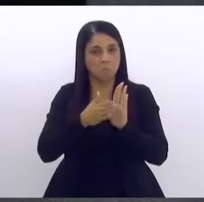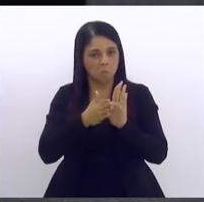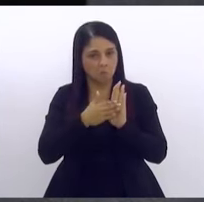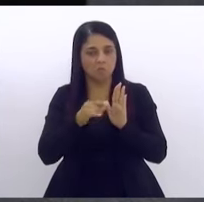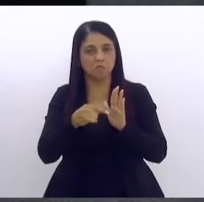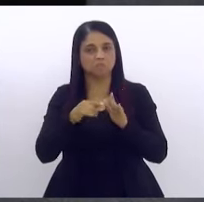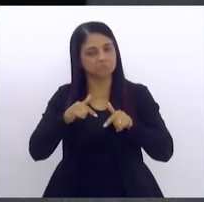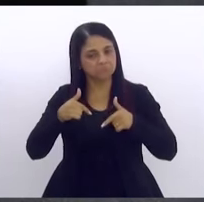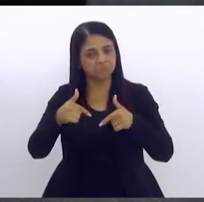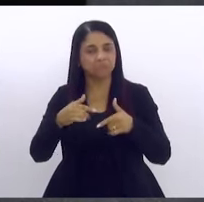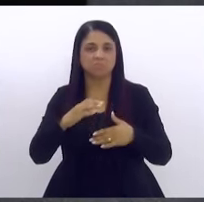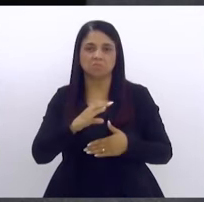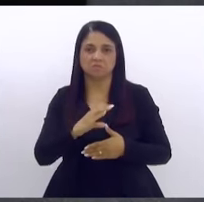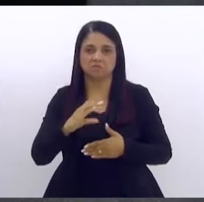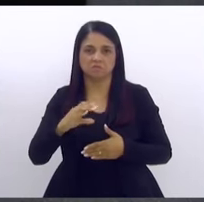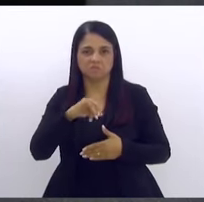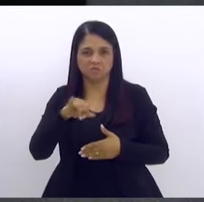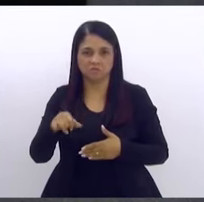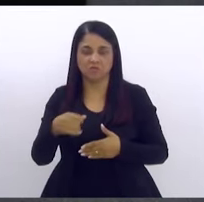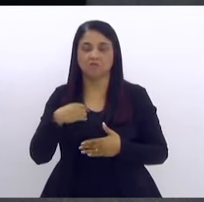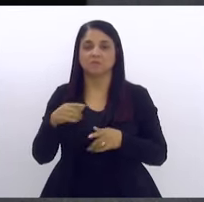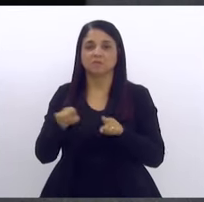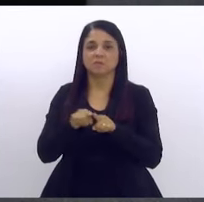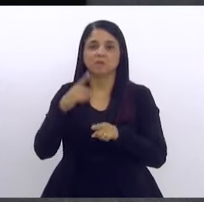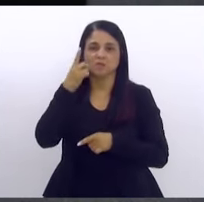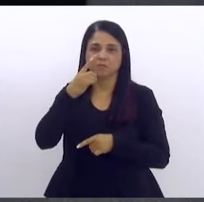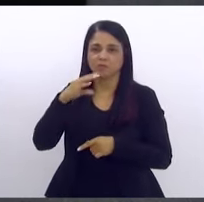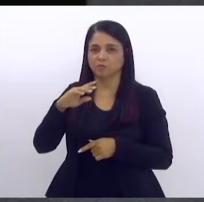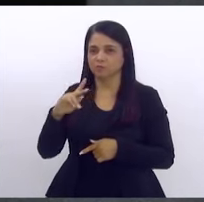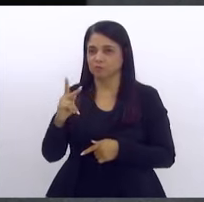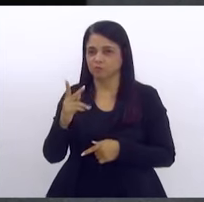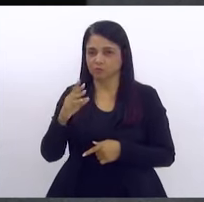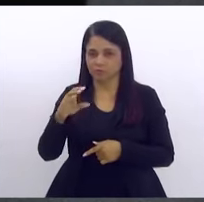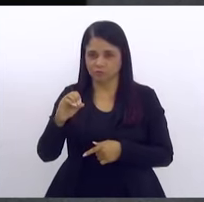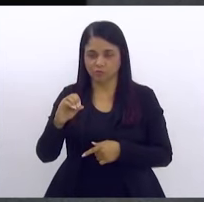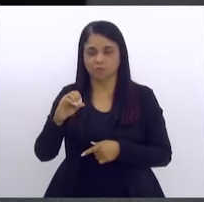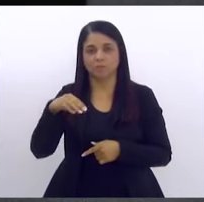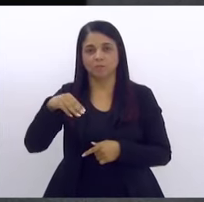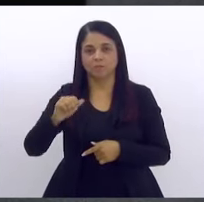pela CCJ, ao deputado Chico Machado, que nos acompanha